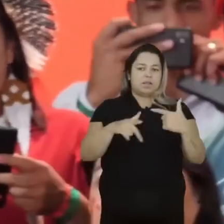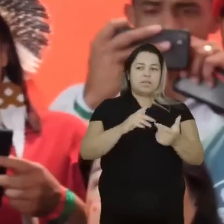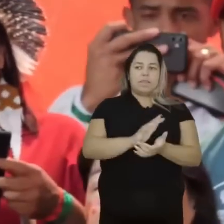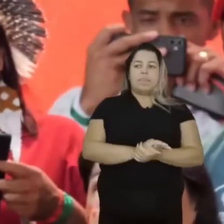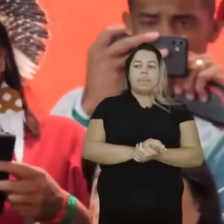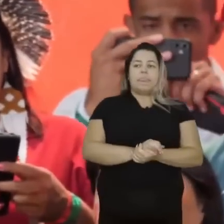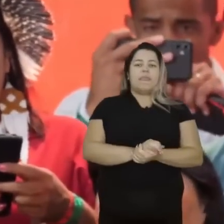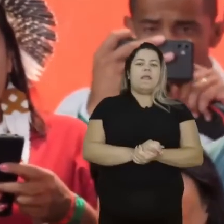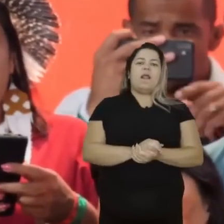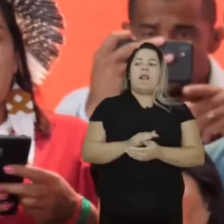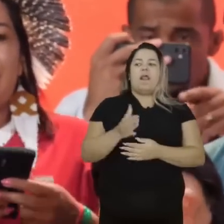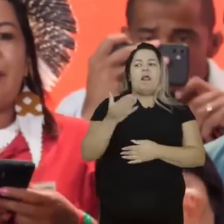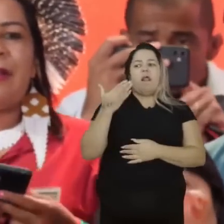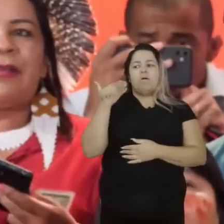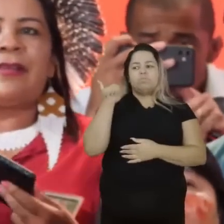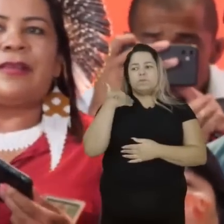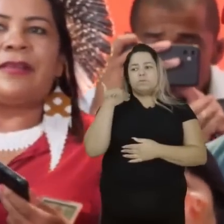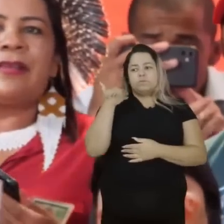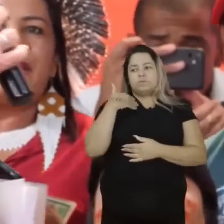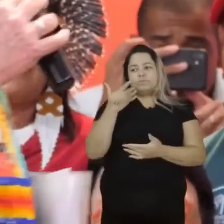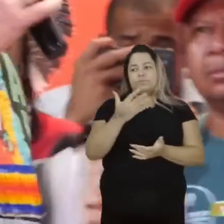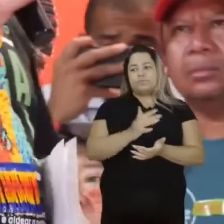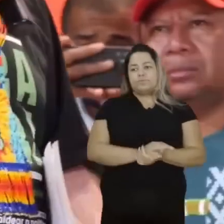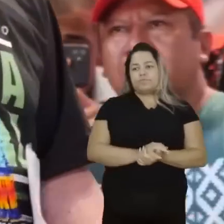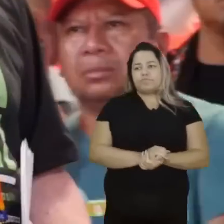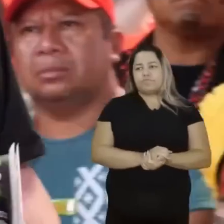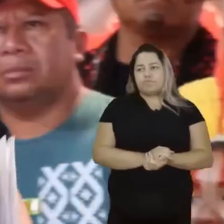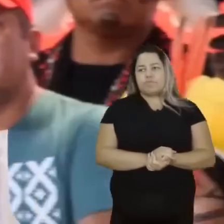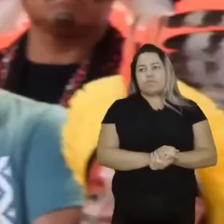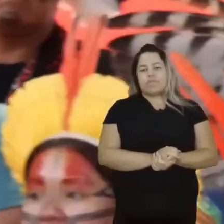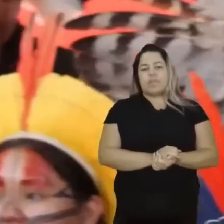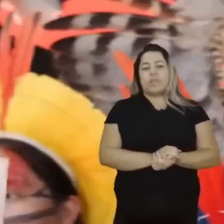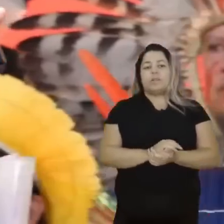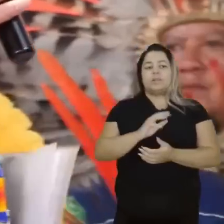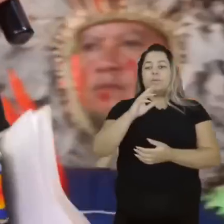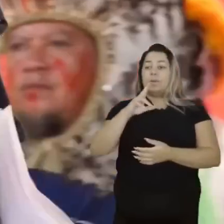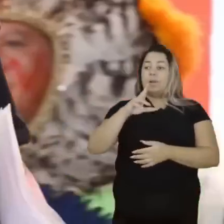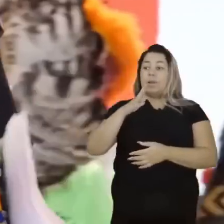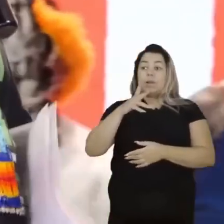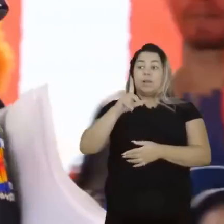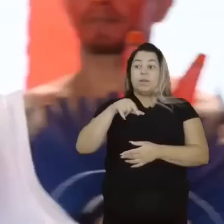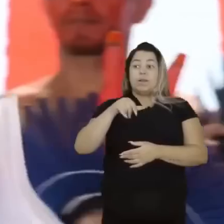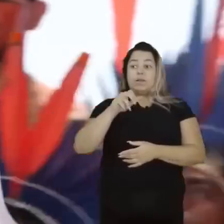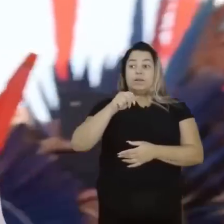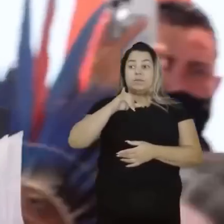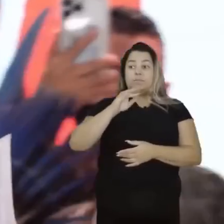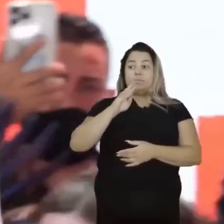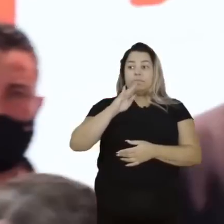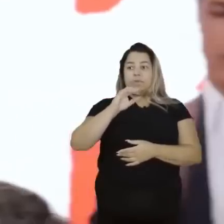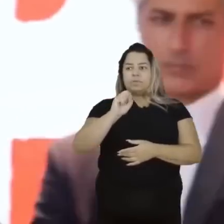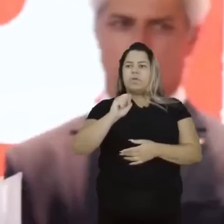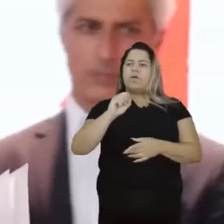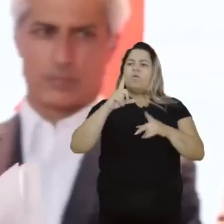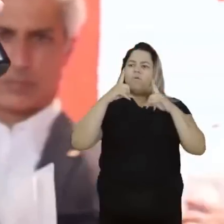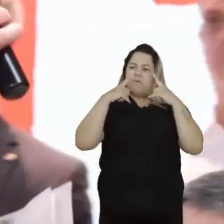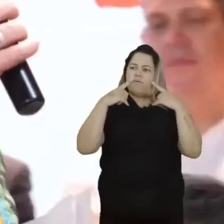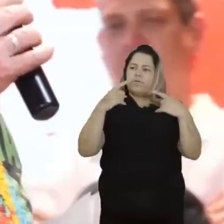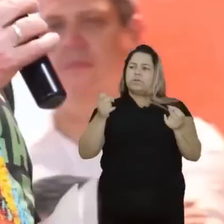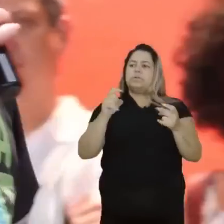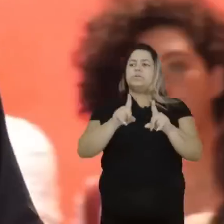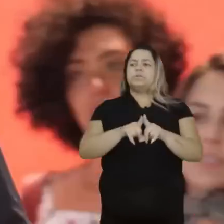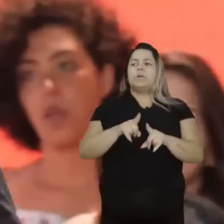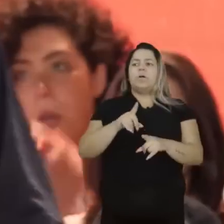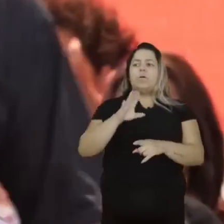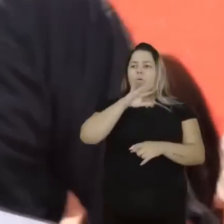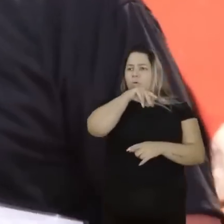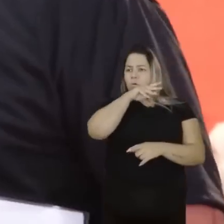estão preguiçosos. Eles são canibais. Eles são violentos. Eles são bárbaros.